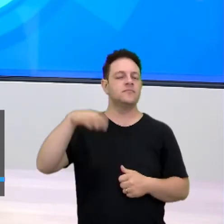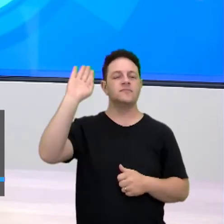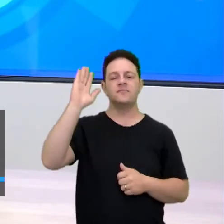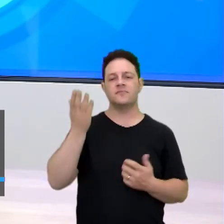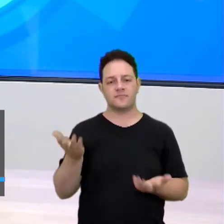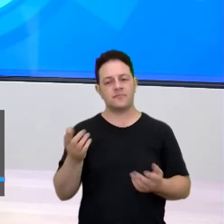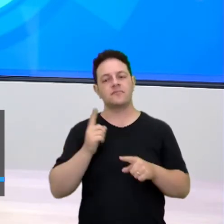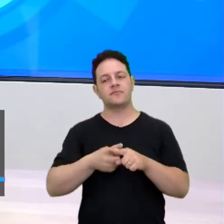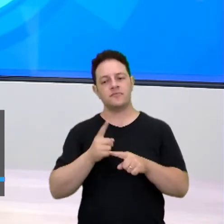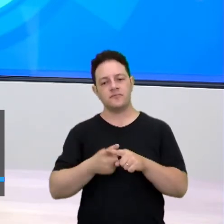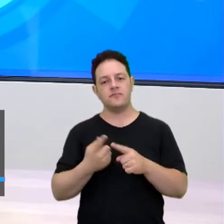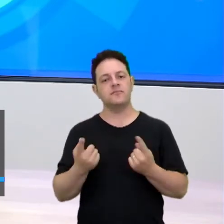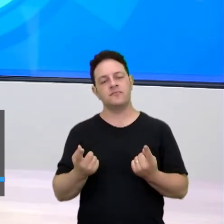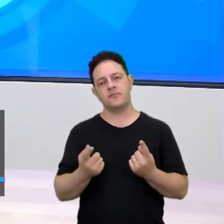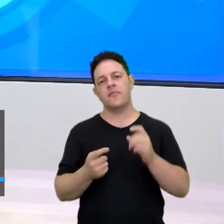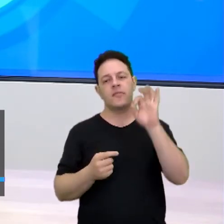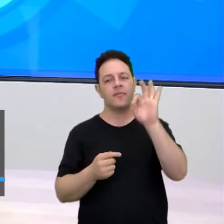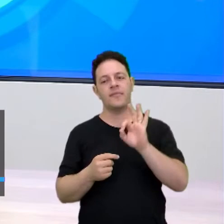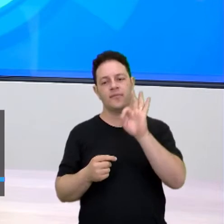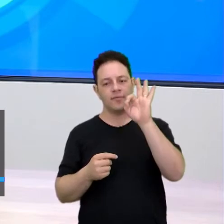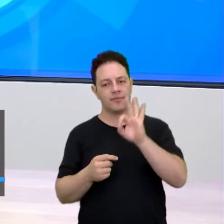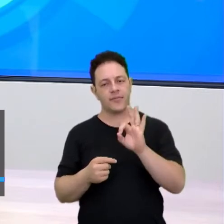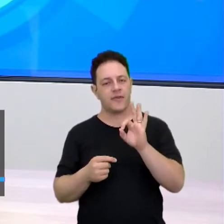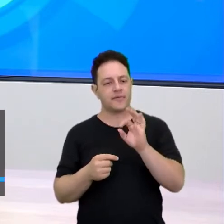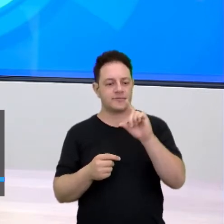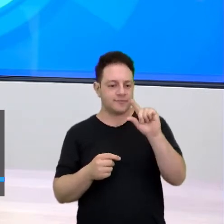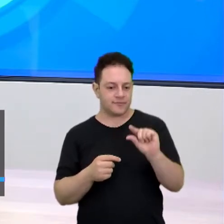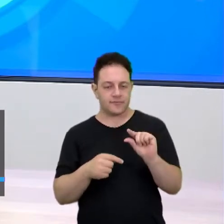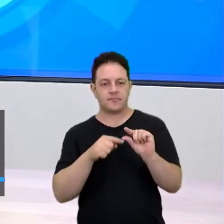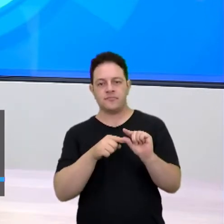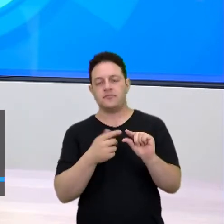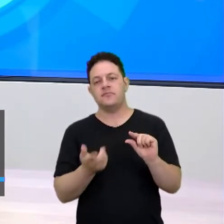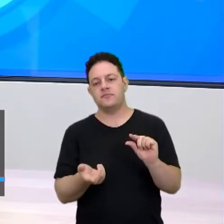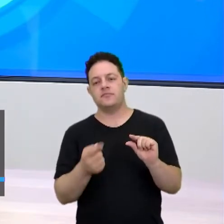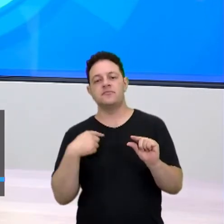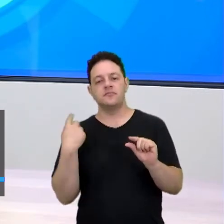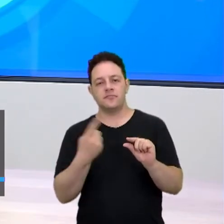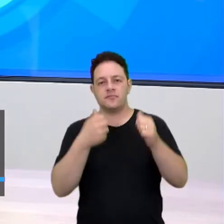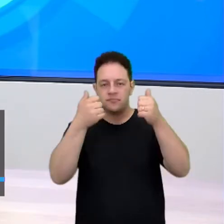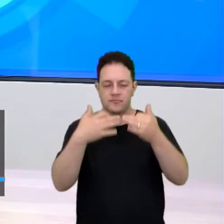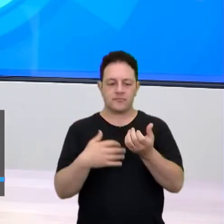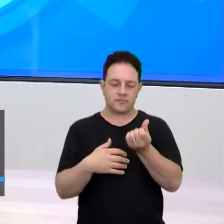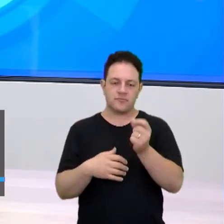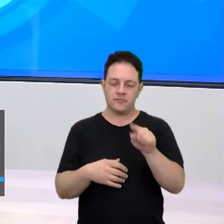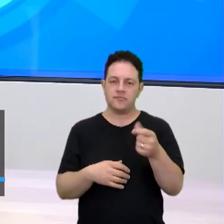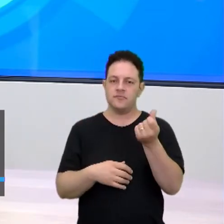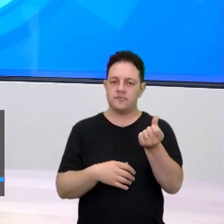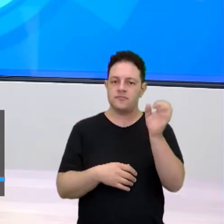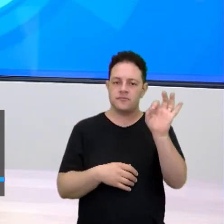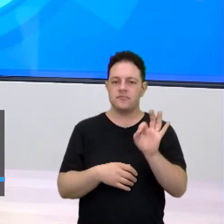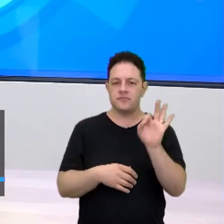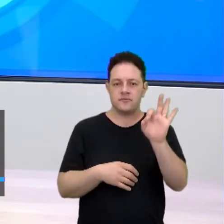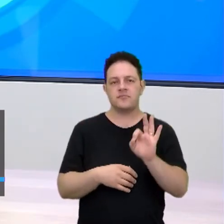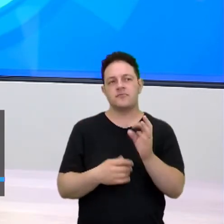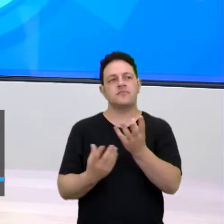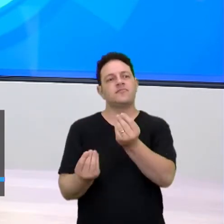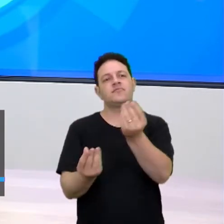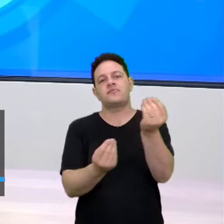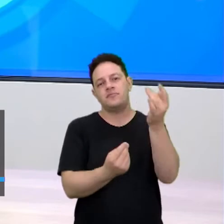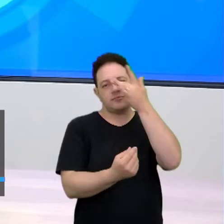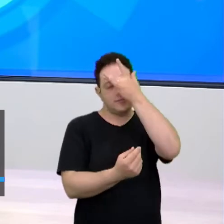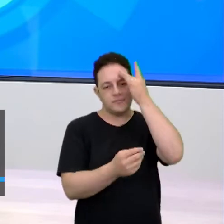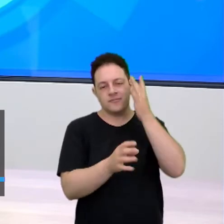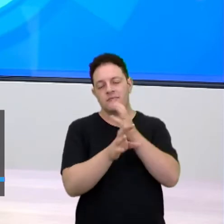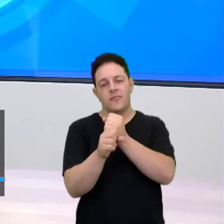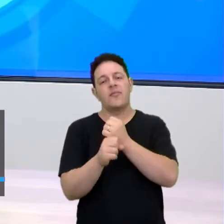ser, né, uma porcentagem bem menor, né? Quando a gente fala em 6,6%, é um contingente aí de milhões de pessoas que